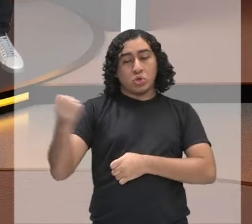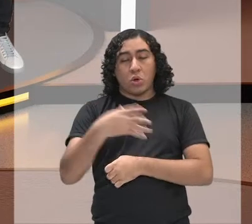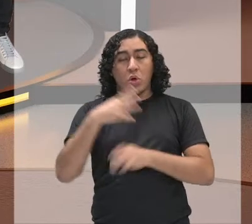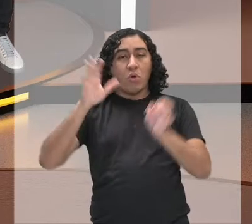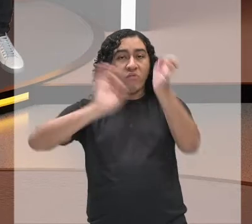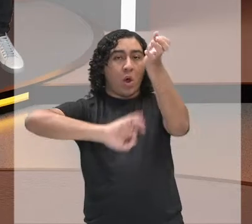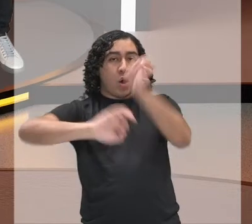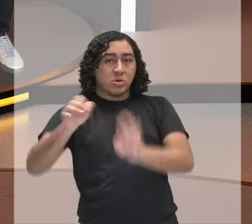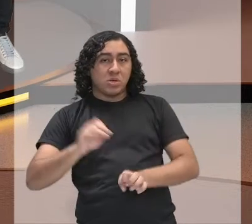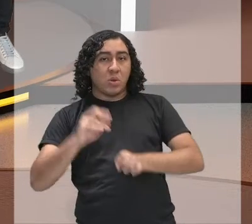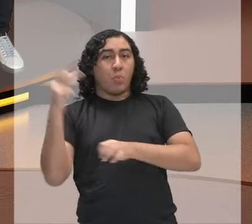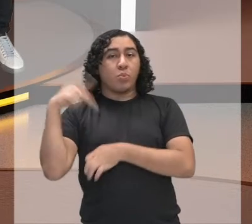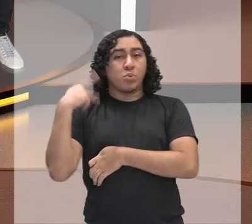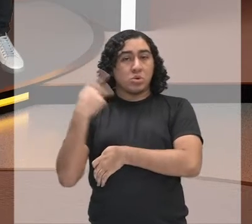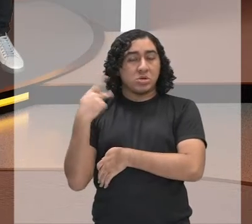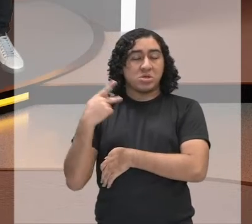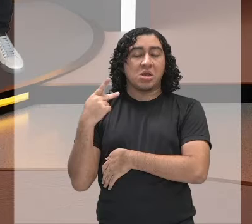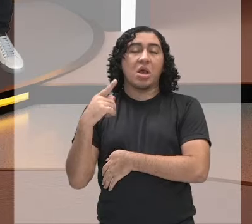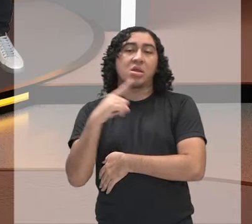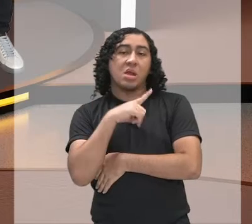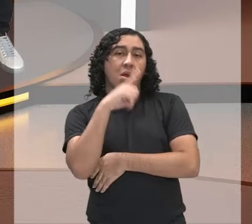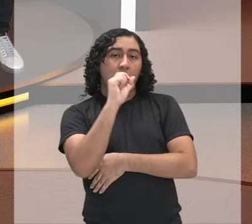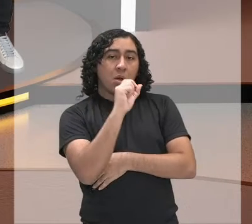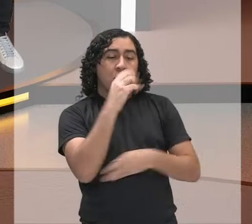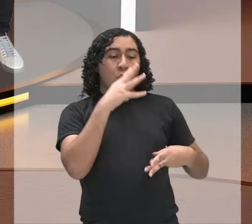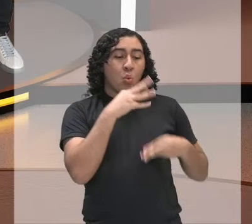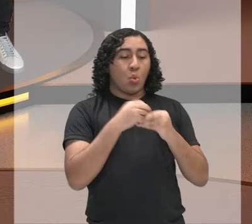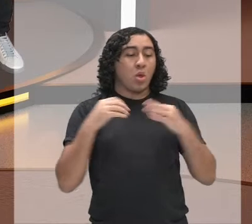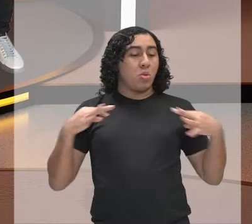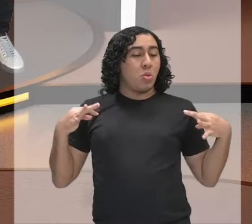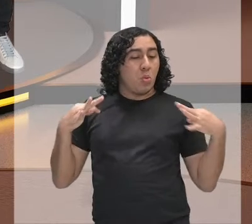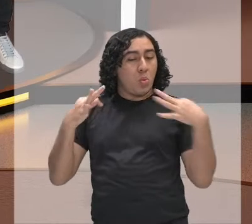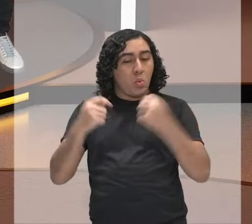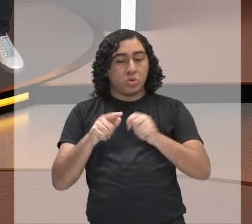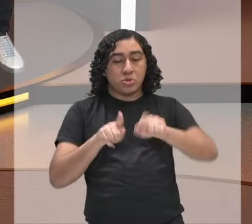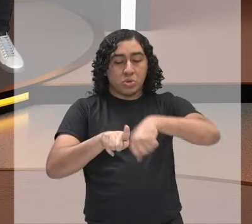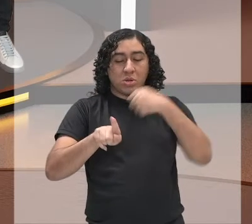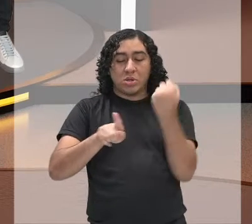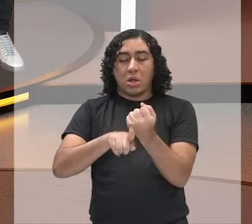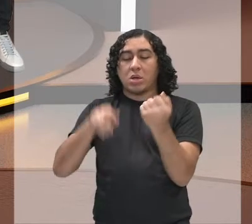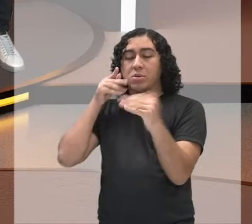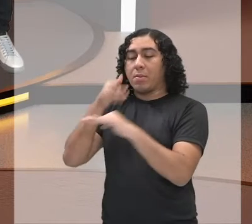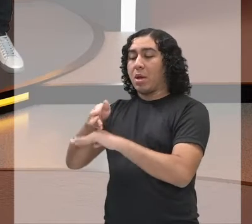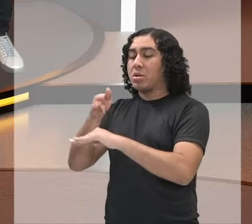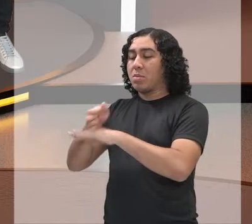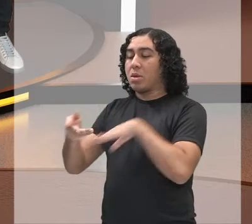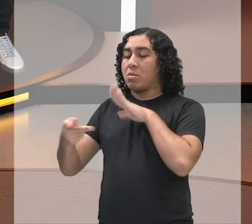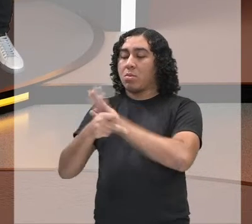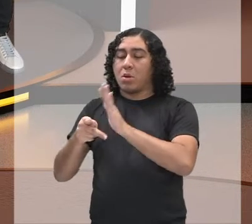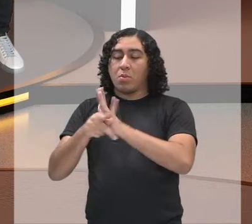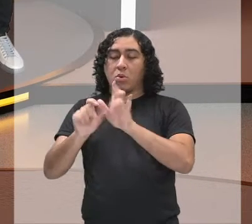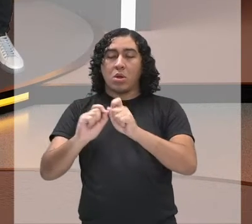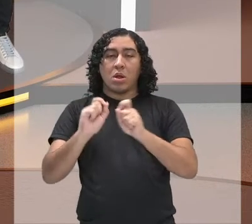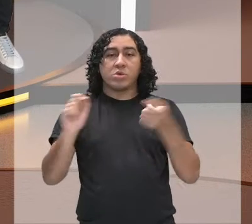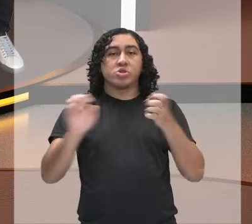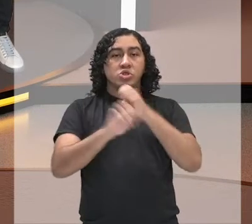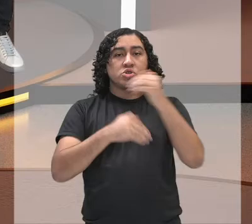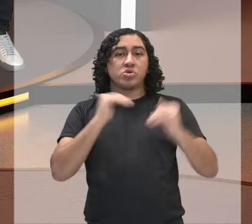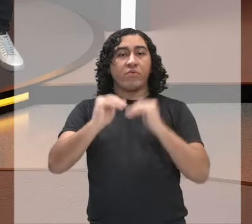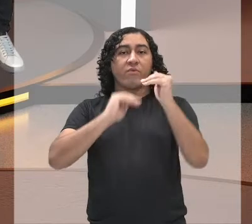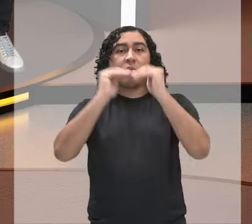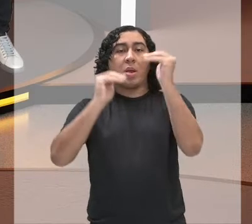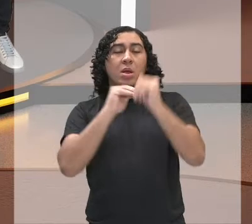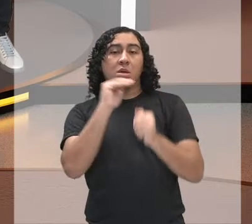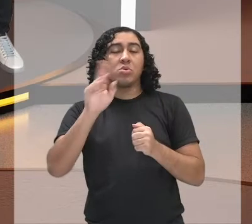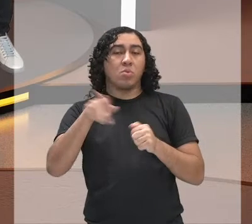organização política que inclua toda a sociedade no processo de construção da nação.